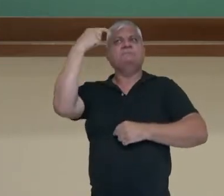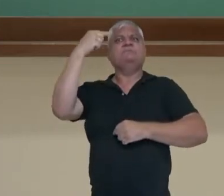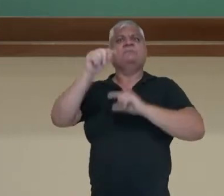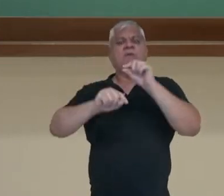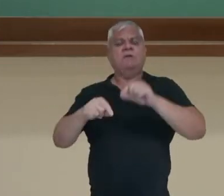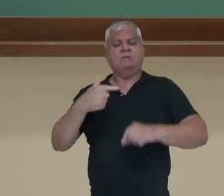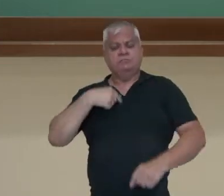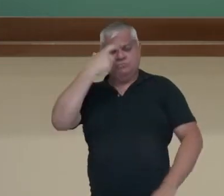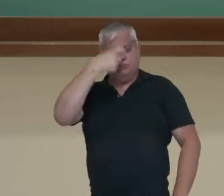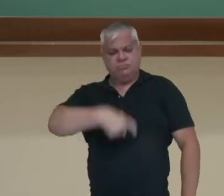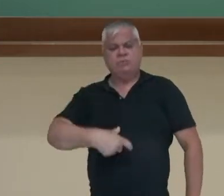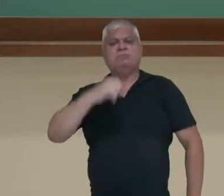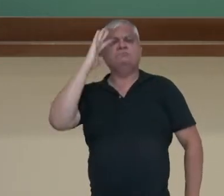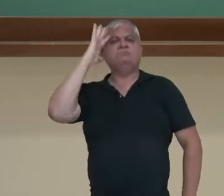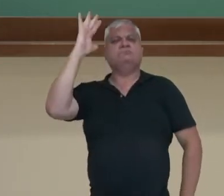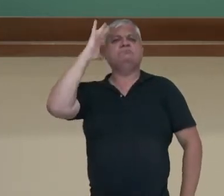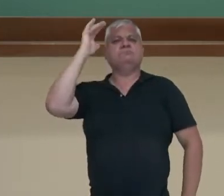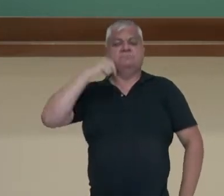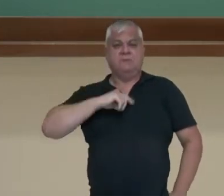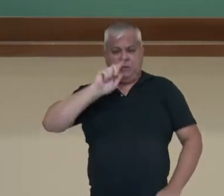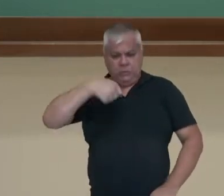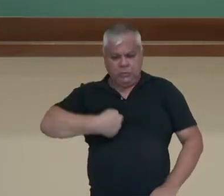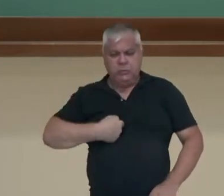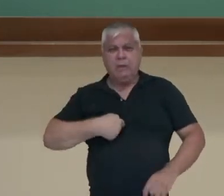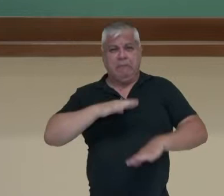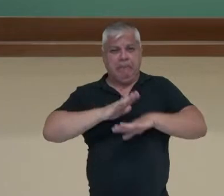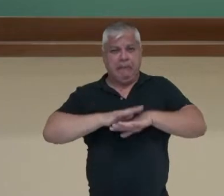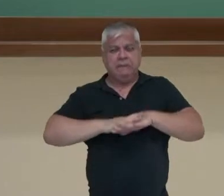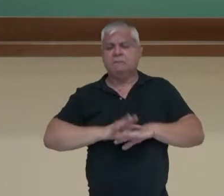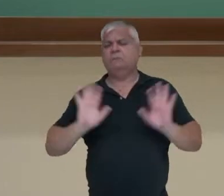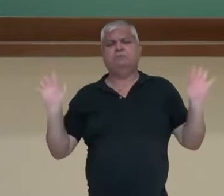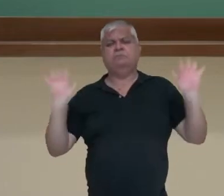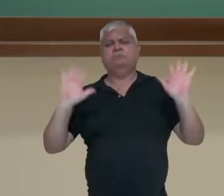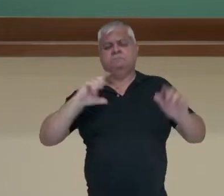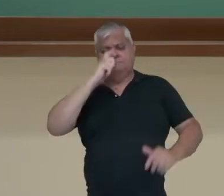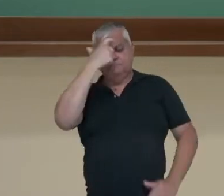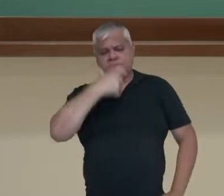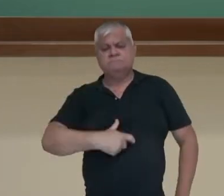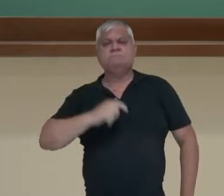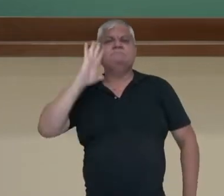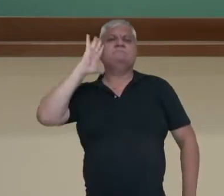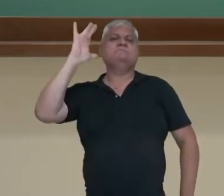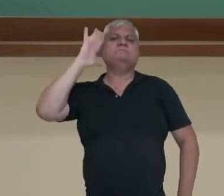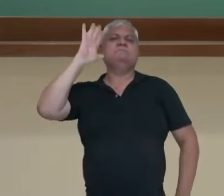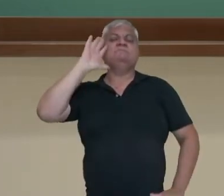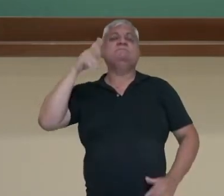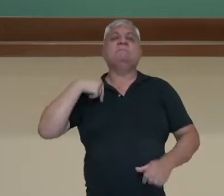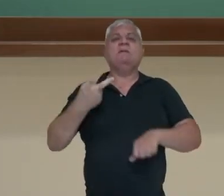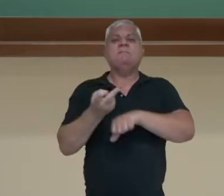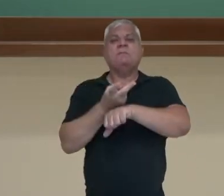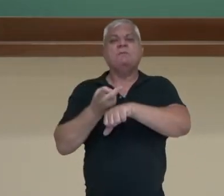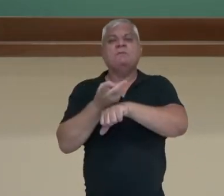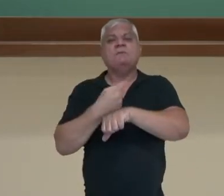um filósofo, não falou só um matemático, né? Justamente porque ele estava buscando um tipo de conhecimento.